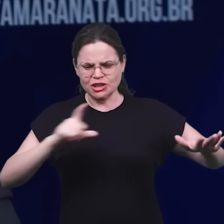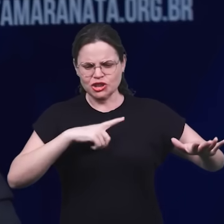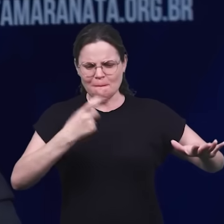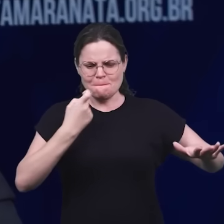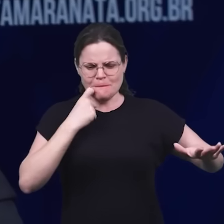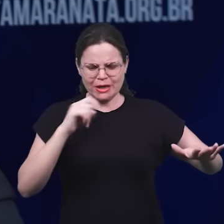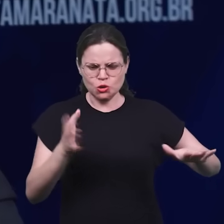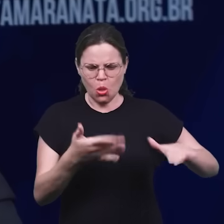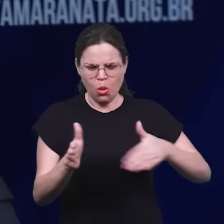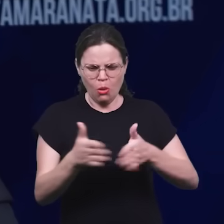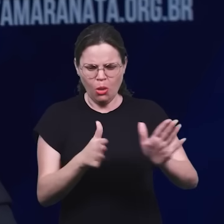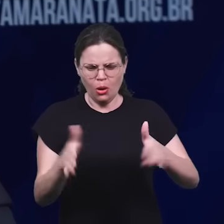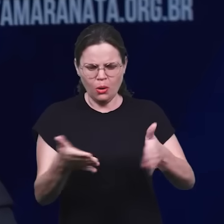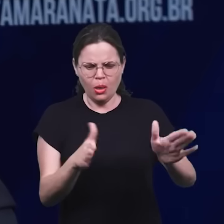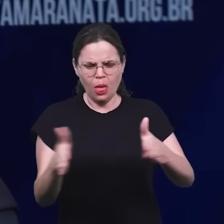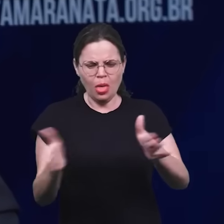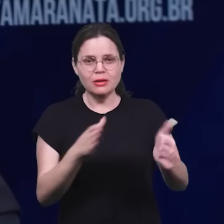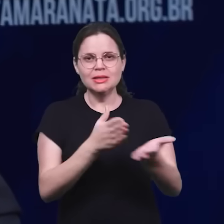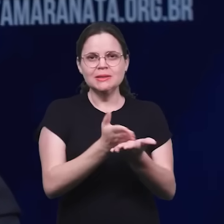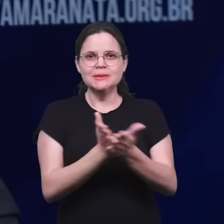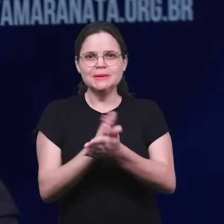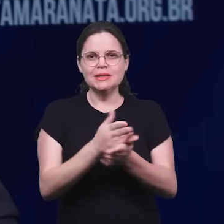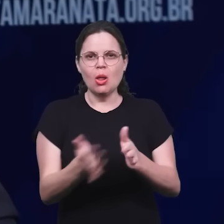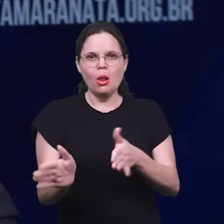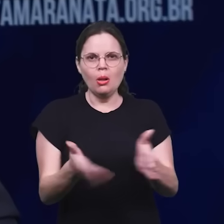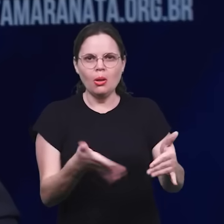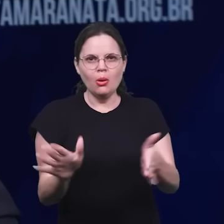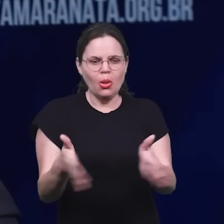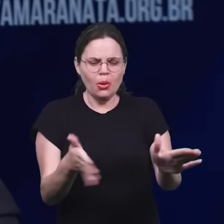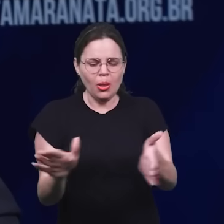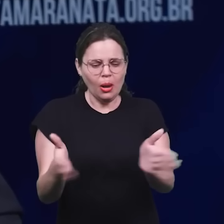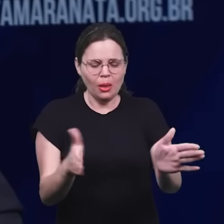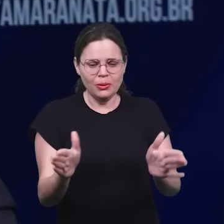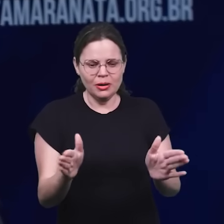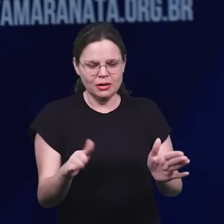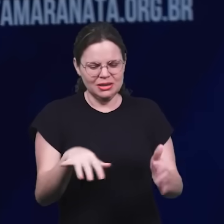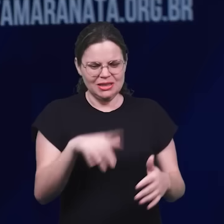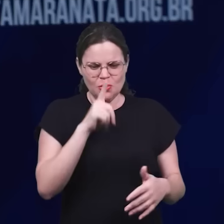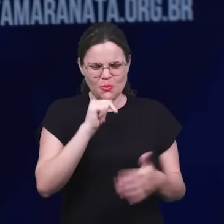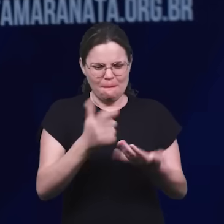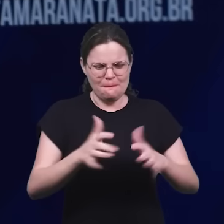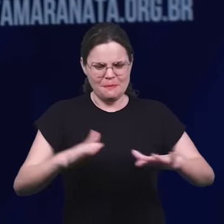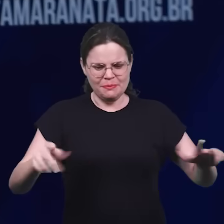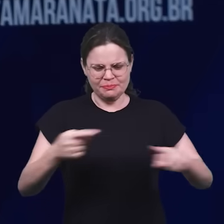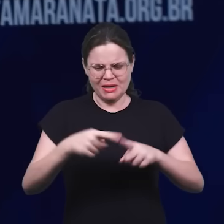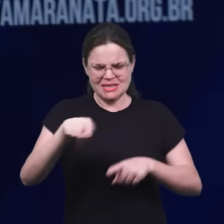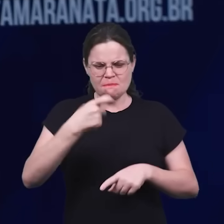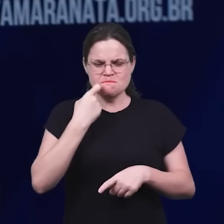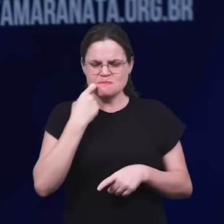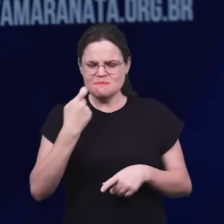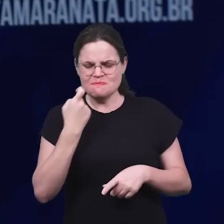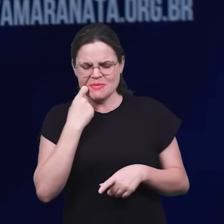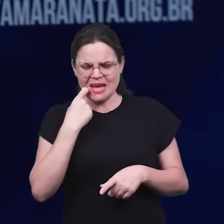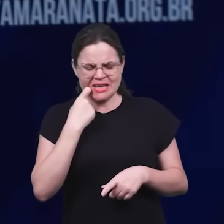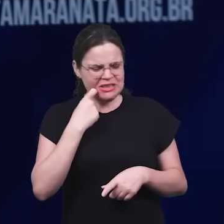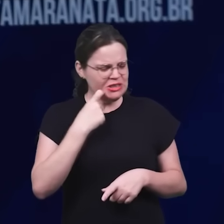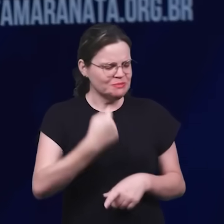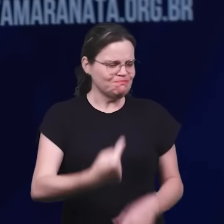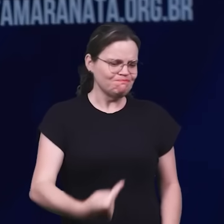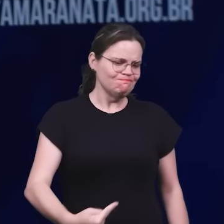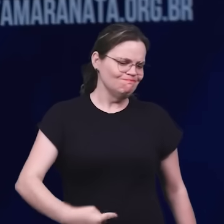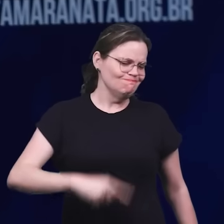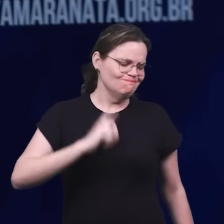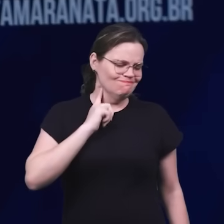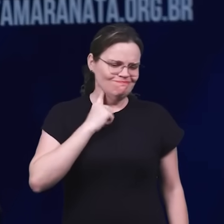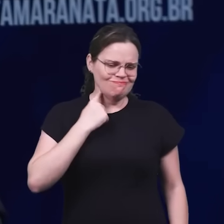tinham lugar para eles. O oceano imenso, mas que estava em uma situação deplorável, o mundo